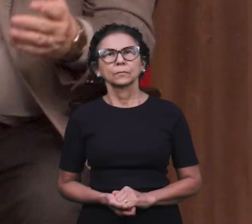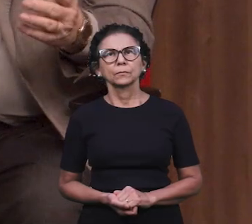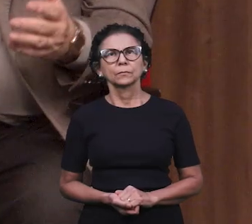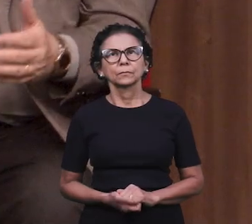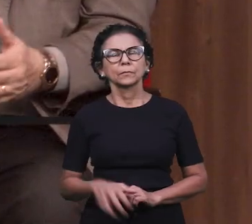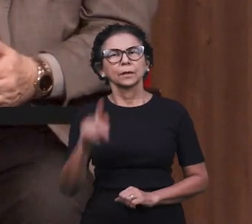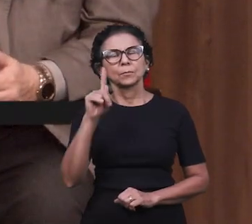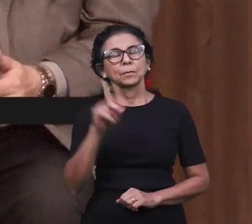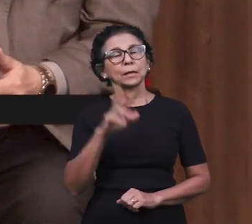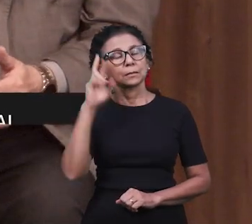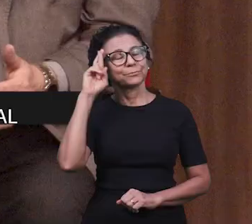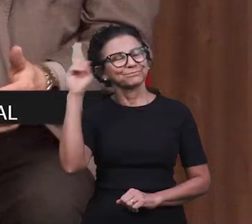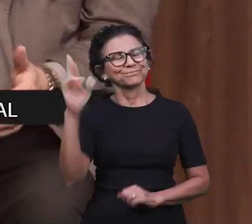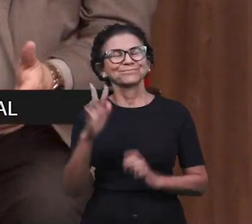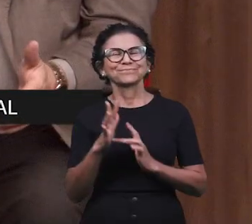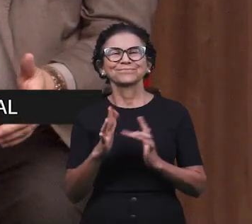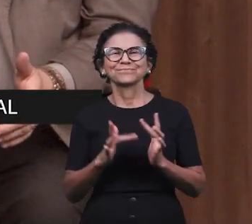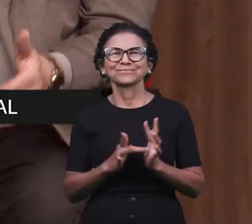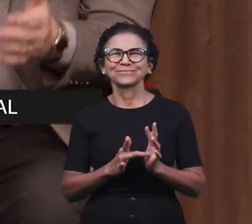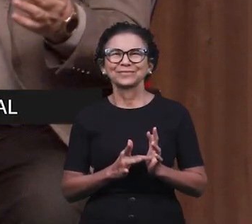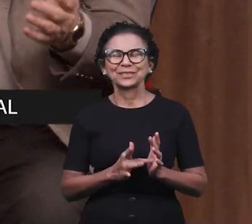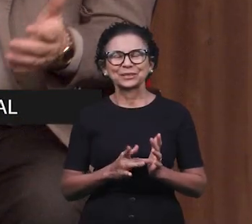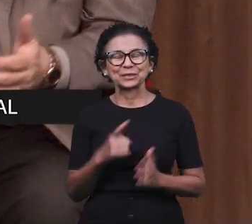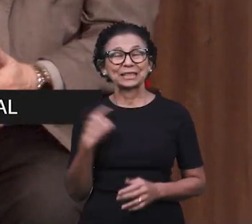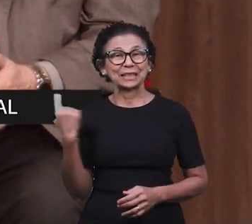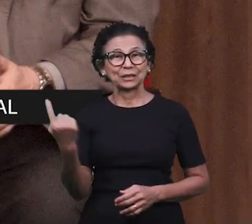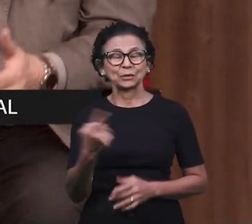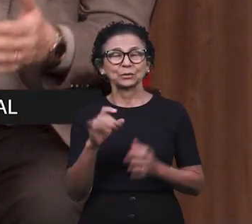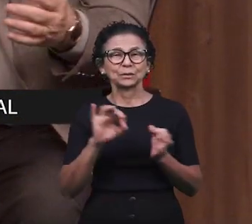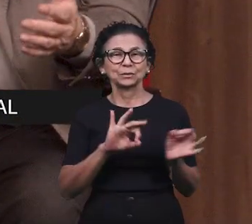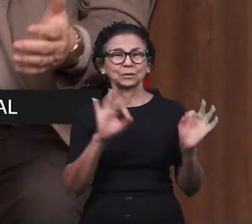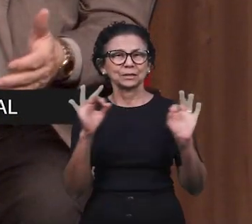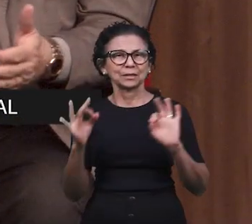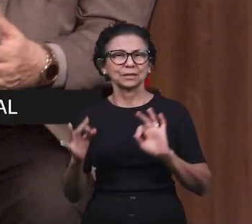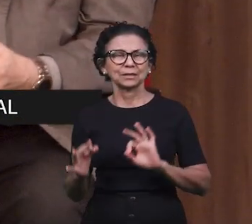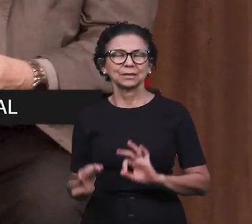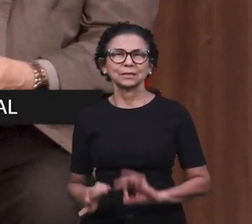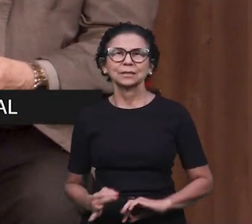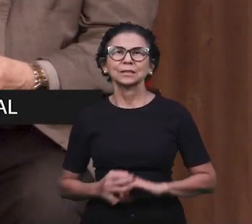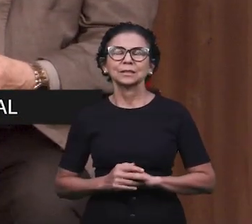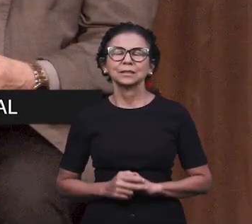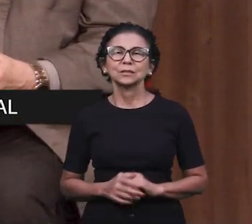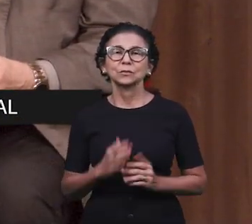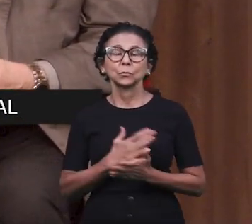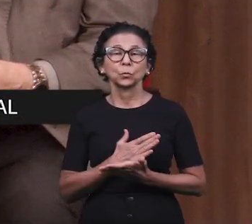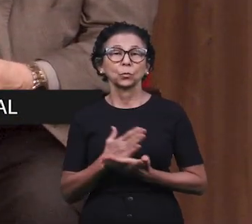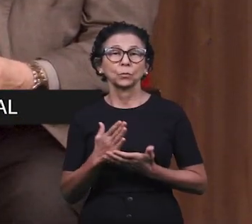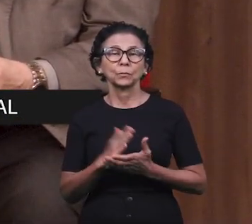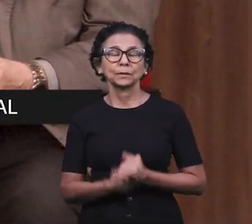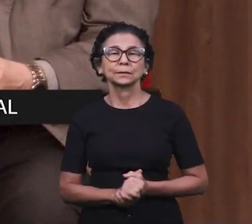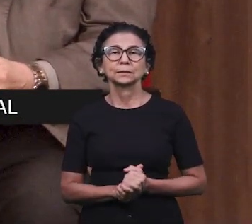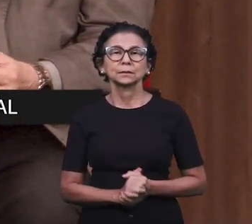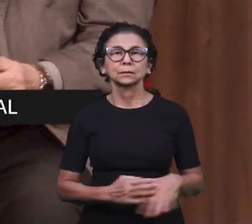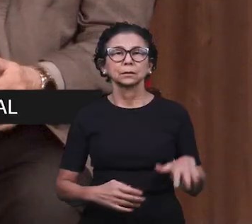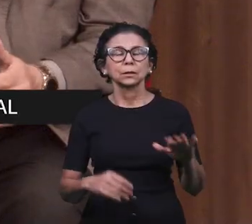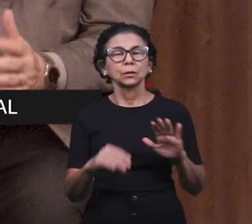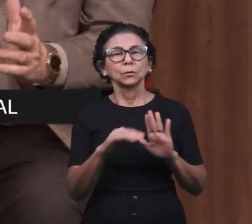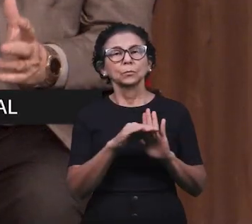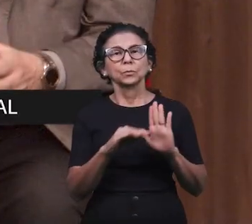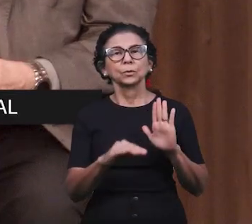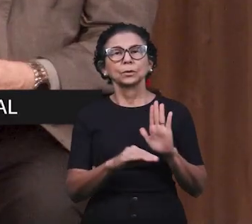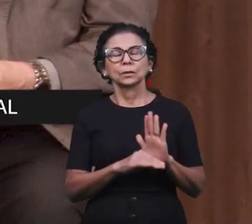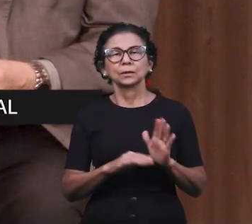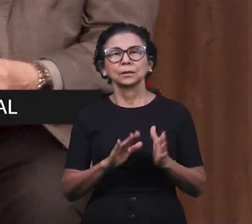A paz do Senhor Jesus, meus irmãos, a todos que nos assistem, que bom, estamos iniciando mais uma edição do nosso